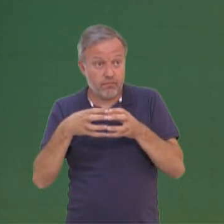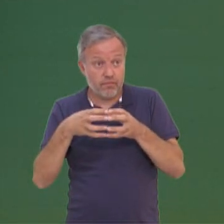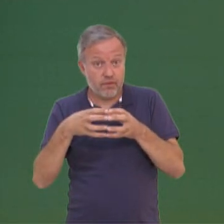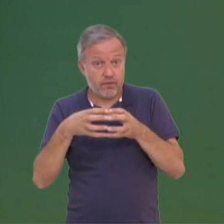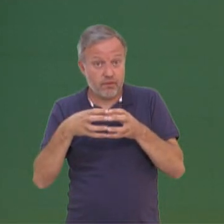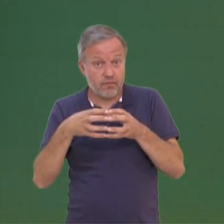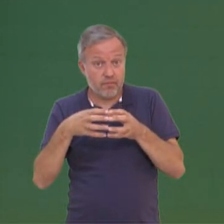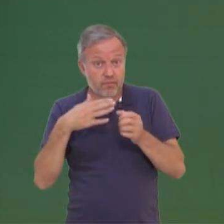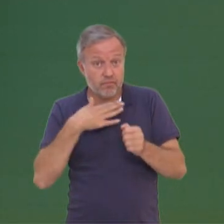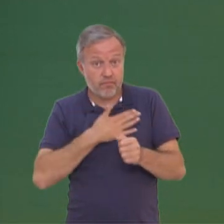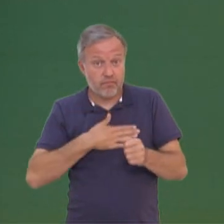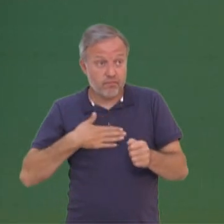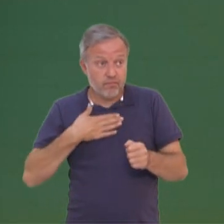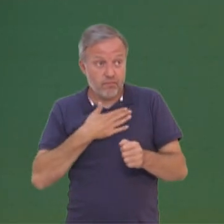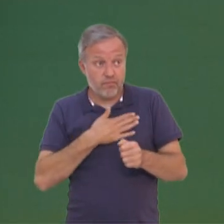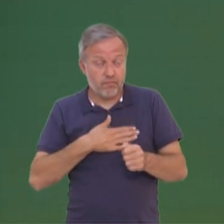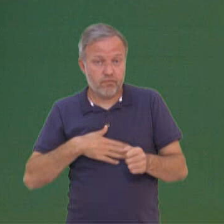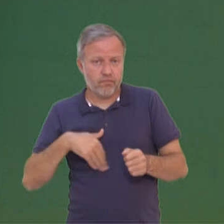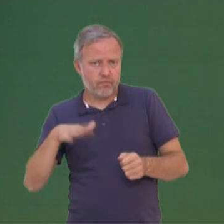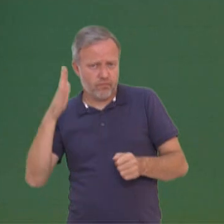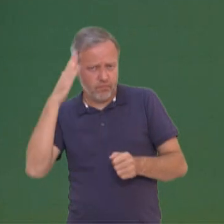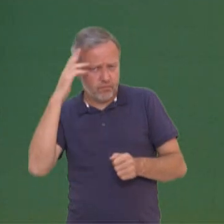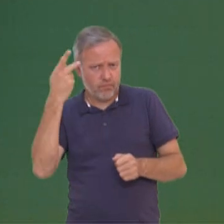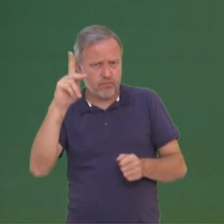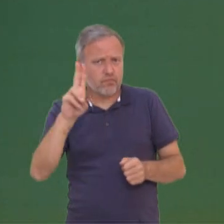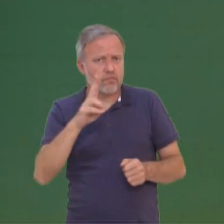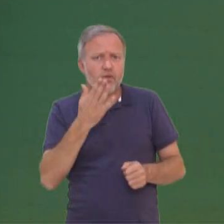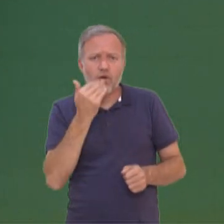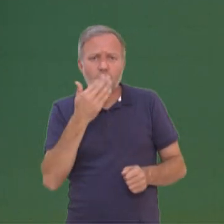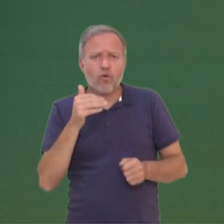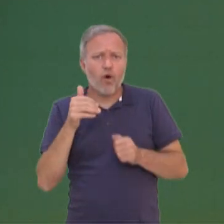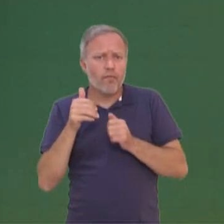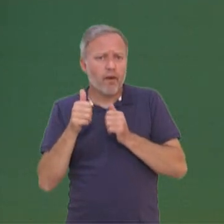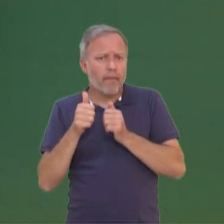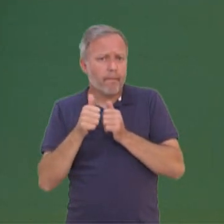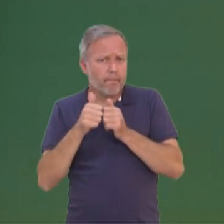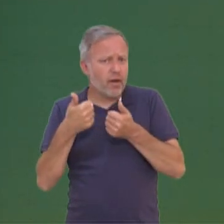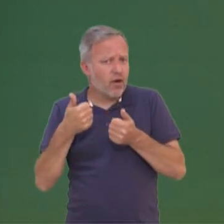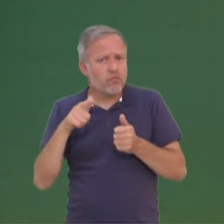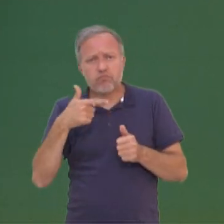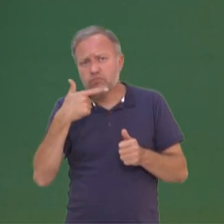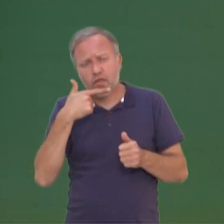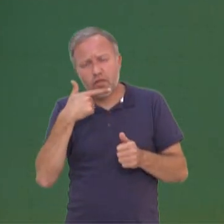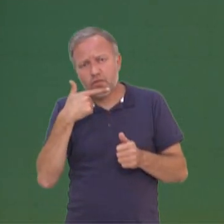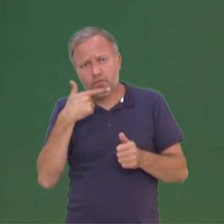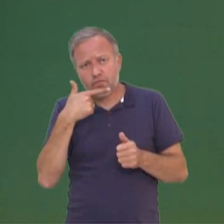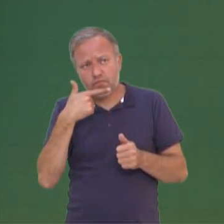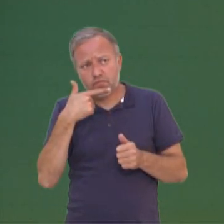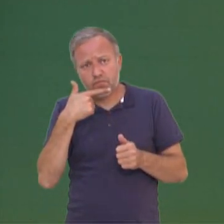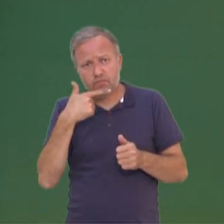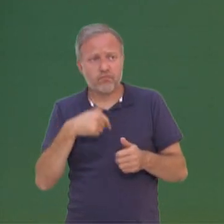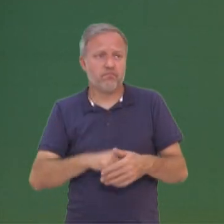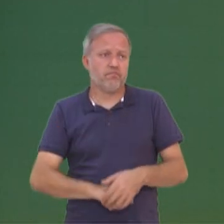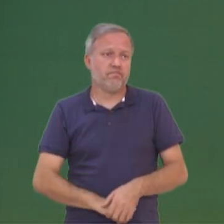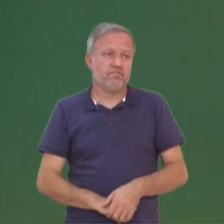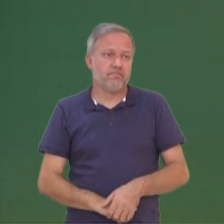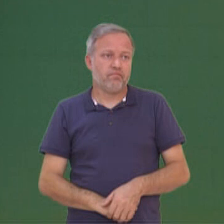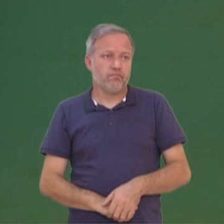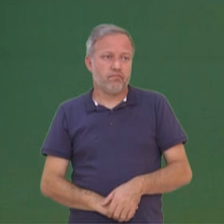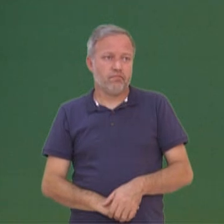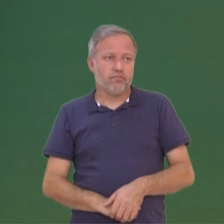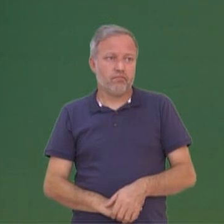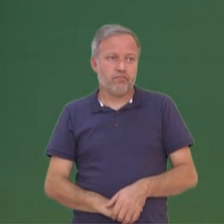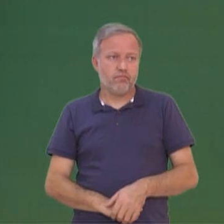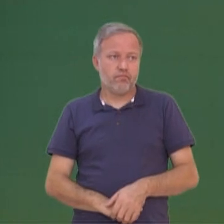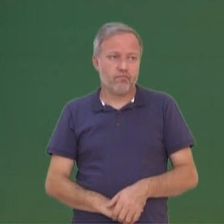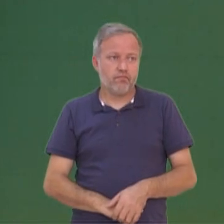dos fungos. Pense a sua vida sem pão. Um queijinho também vai bem, é uma dupla que é bem boa, né? Esses